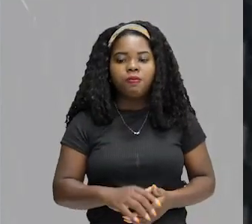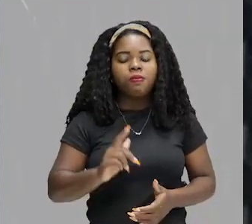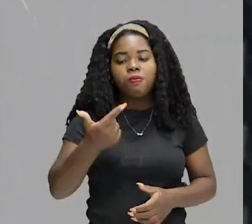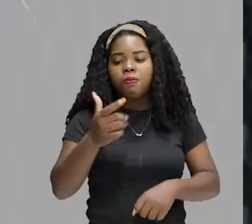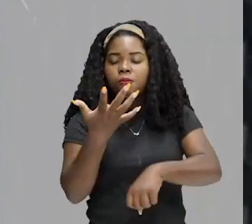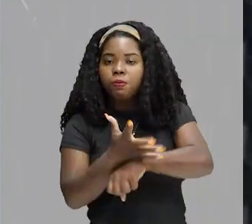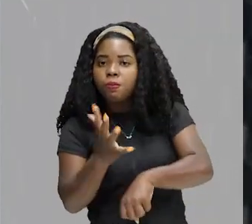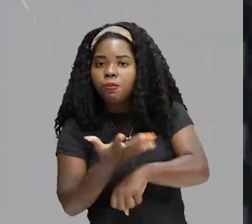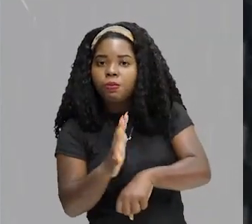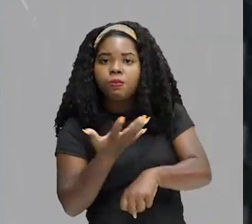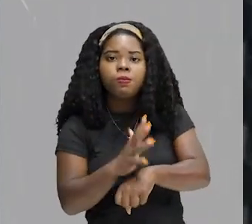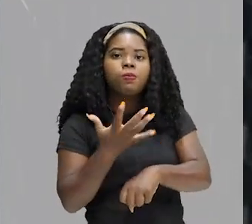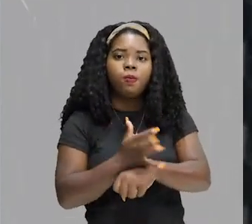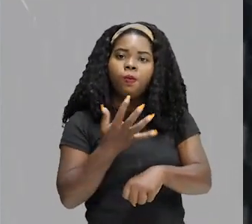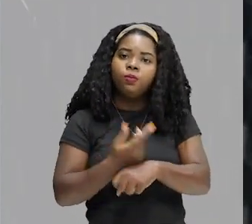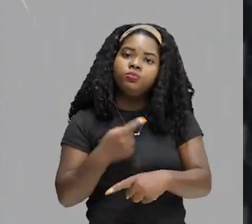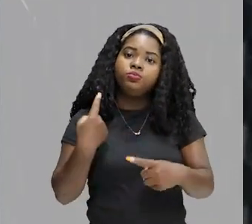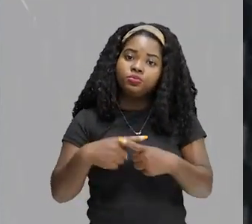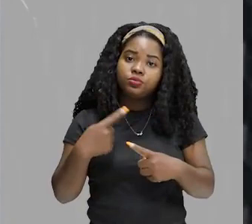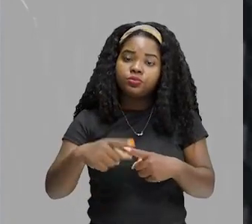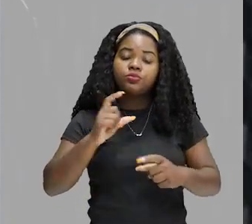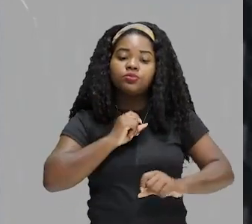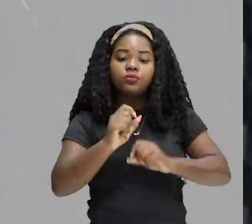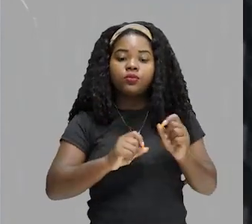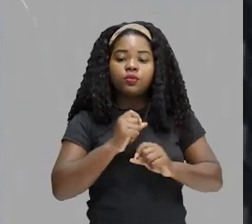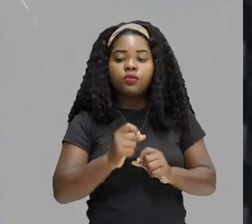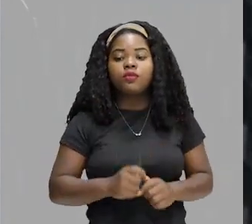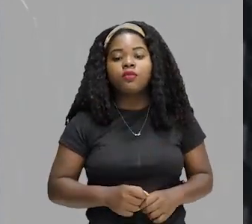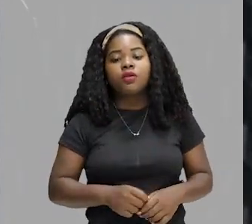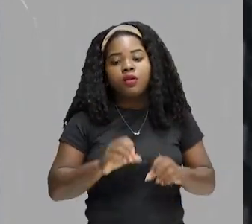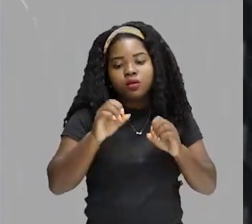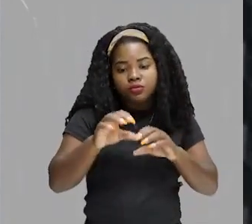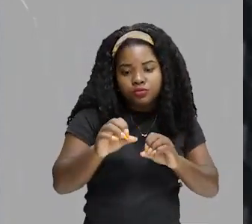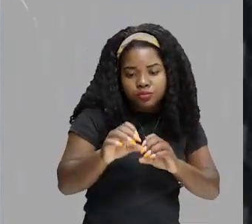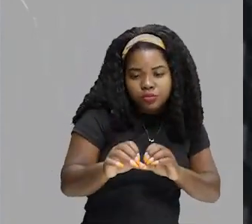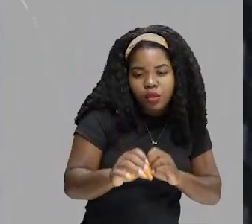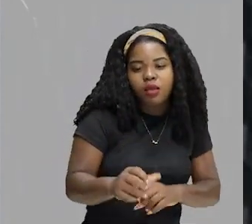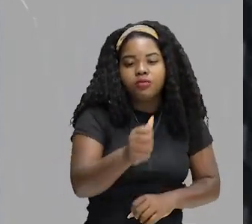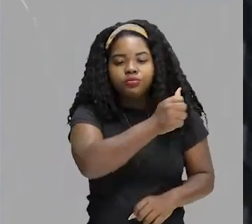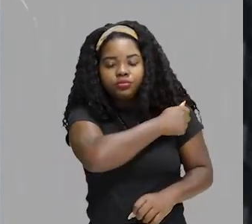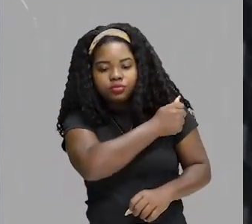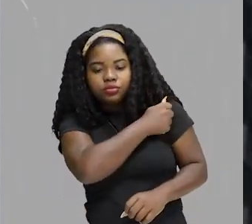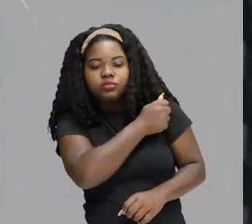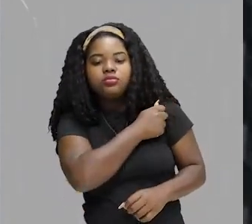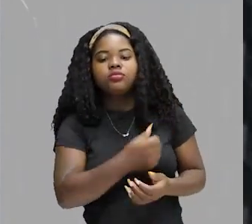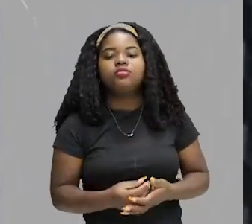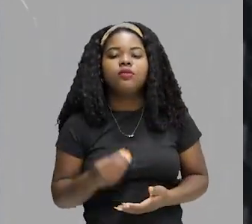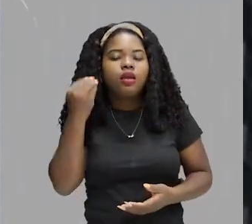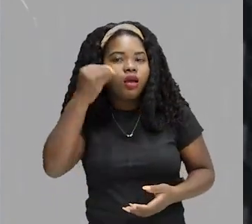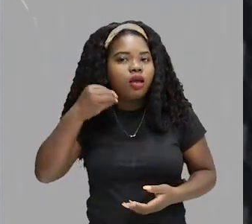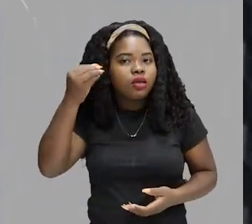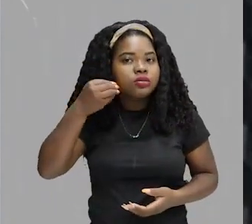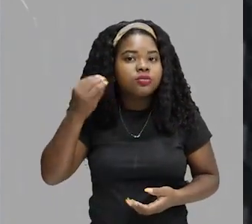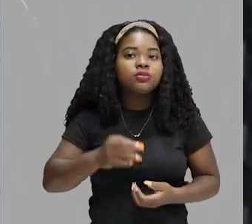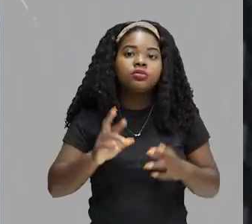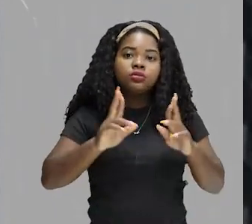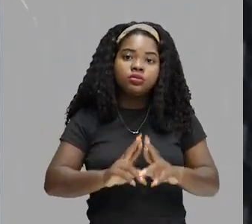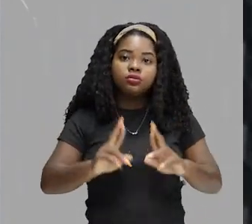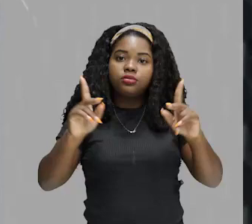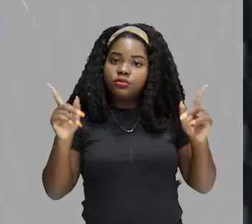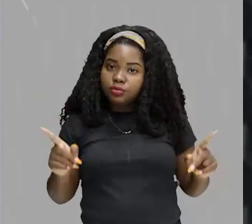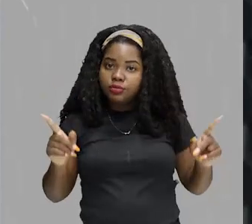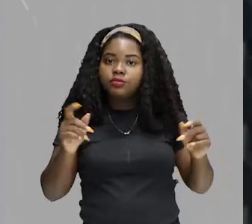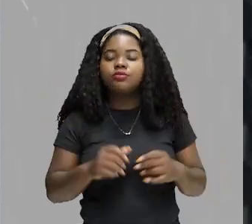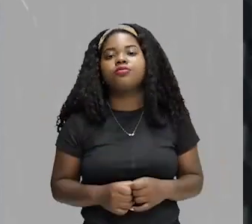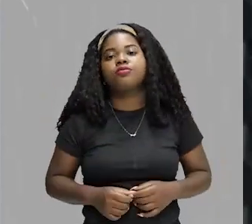praticadas. Porque eu tenho que dar aos meus alunos, a vocês, experiências, vivências de algo que seja diferente.